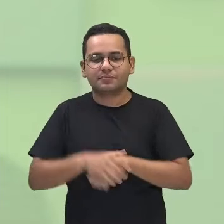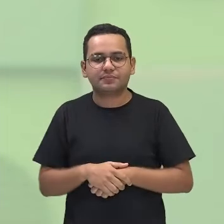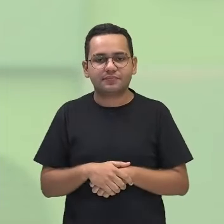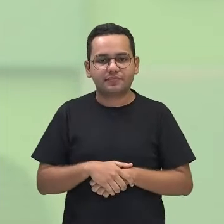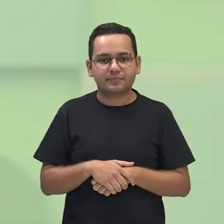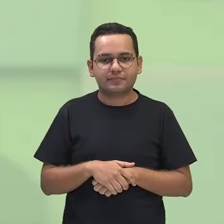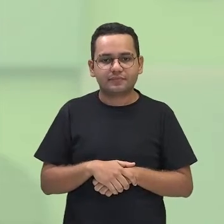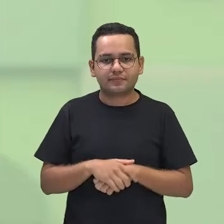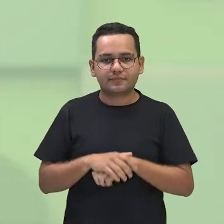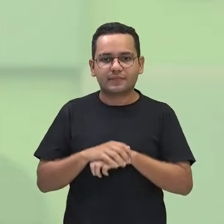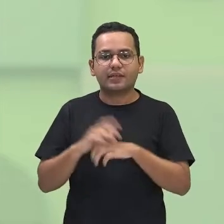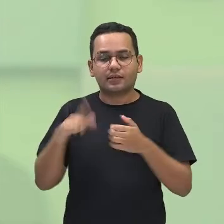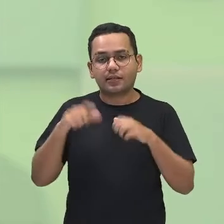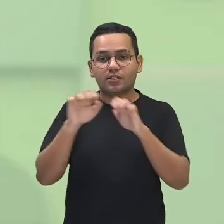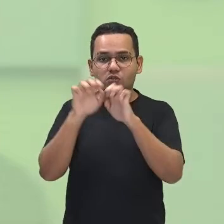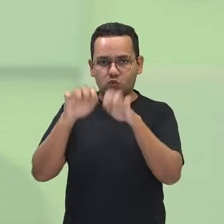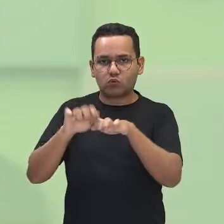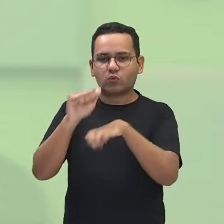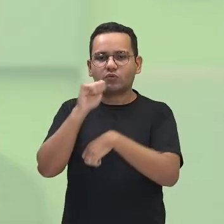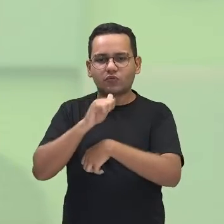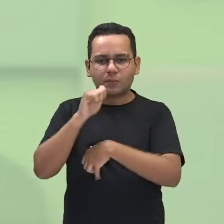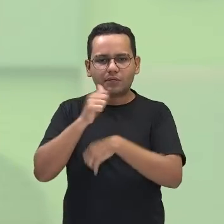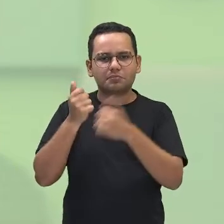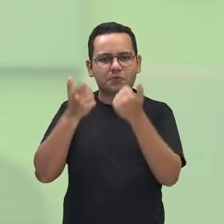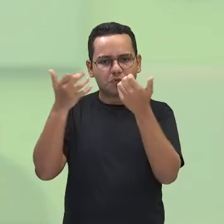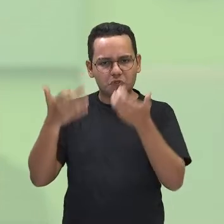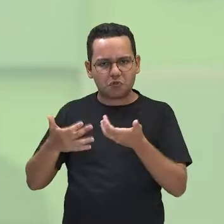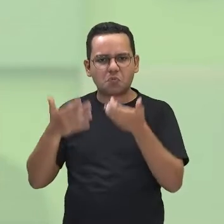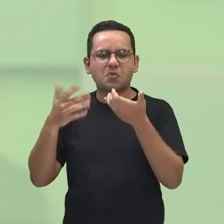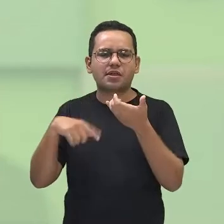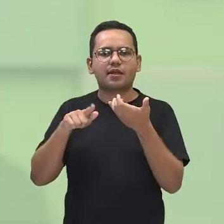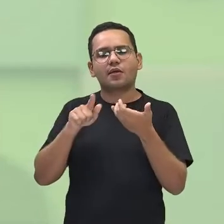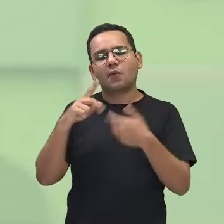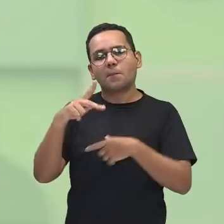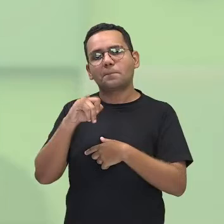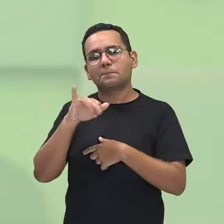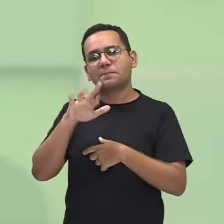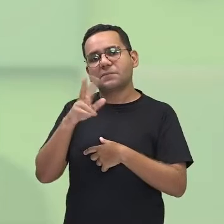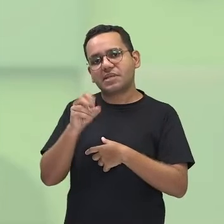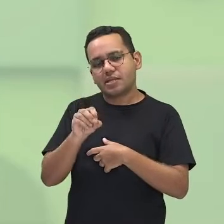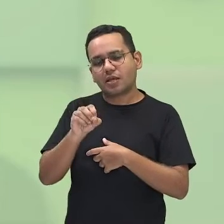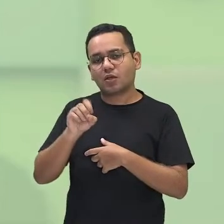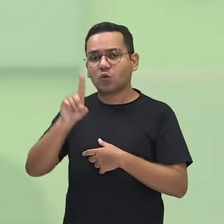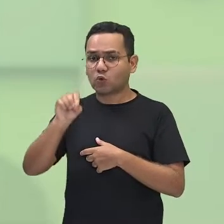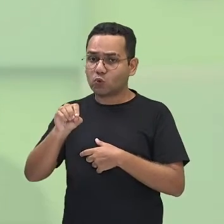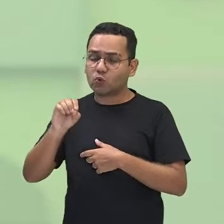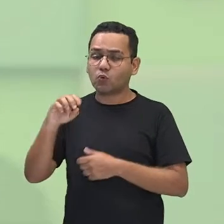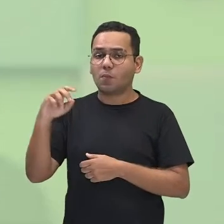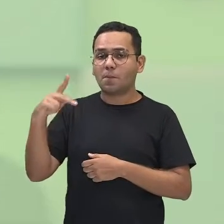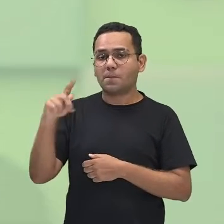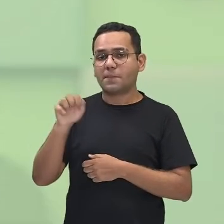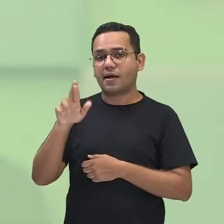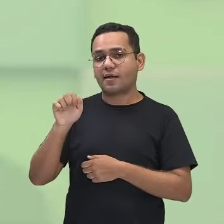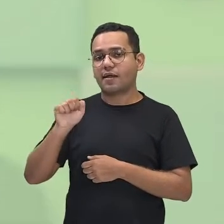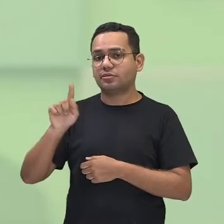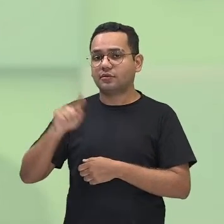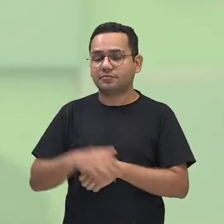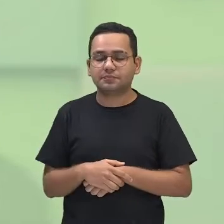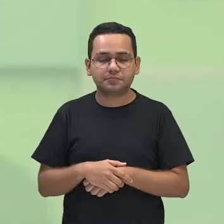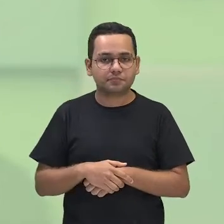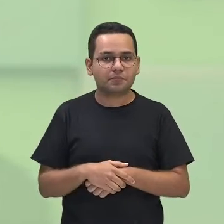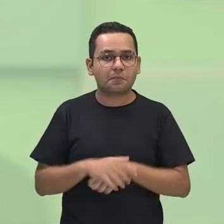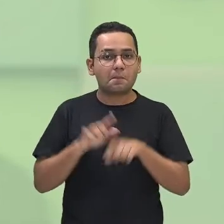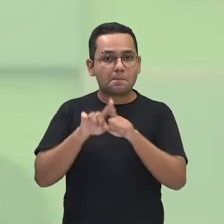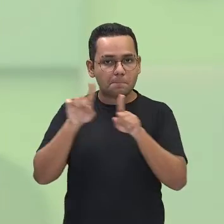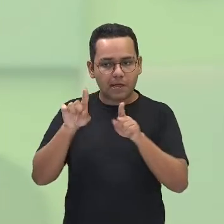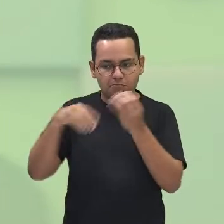da parte feminina do pinheiro do Paraná, e ali nesse processo de fecundação vai ser